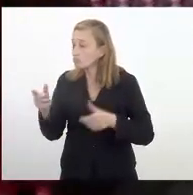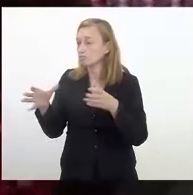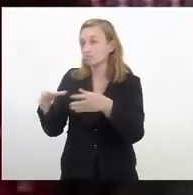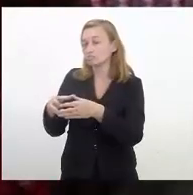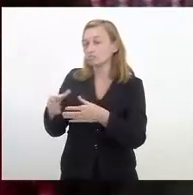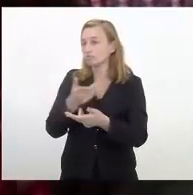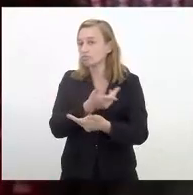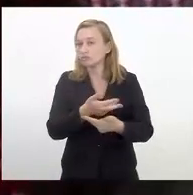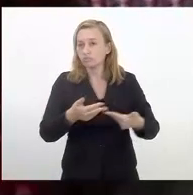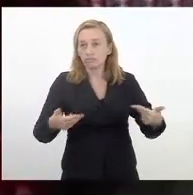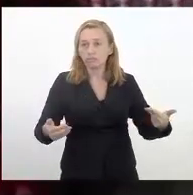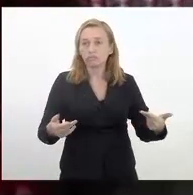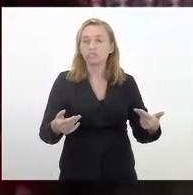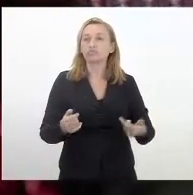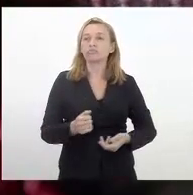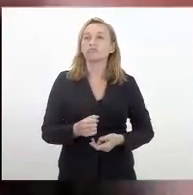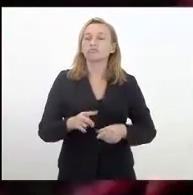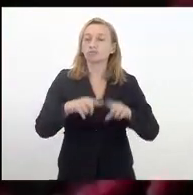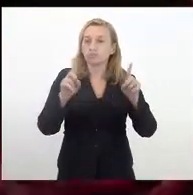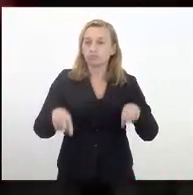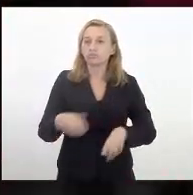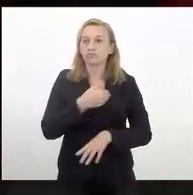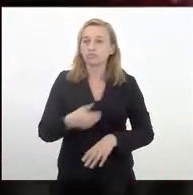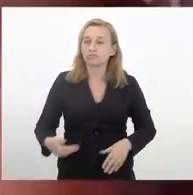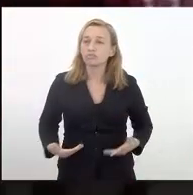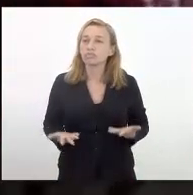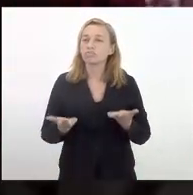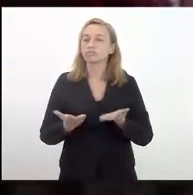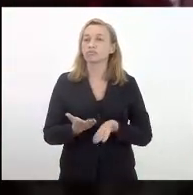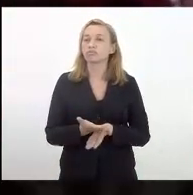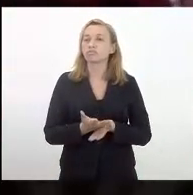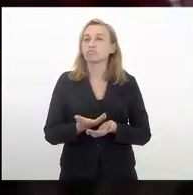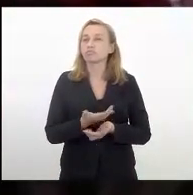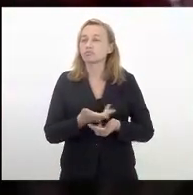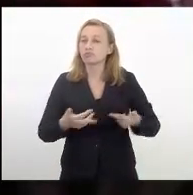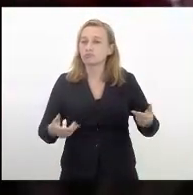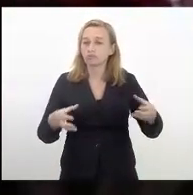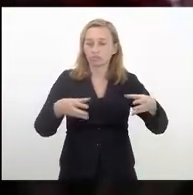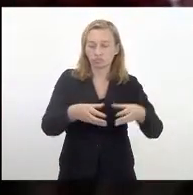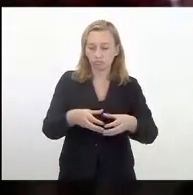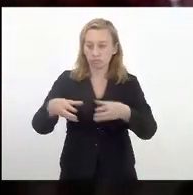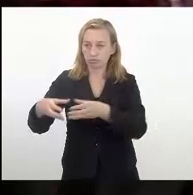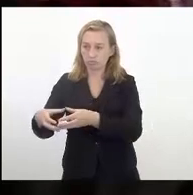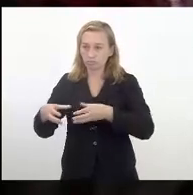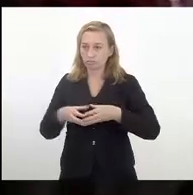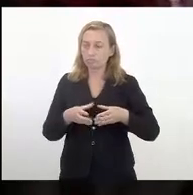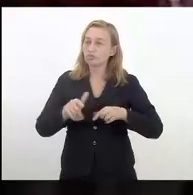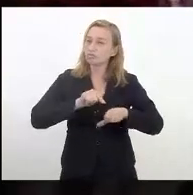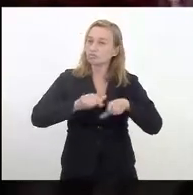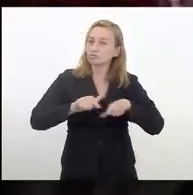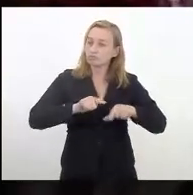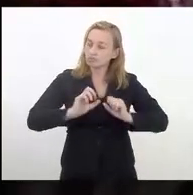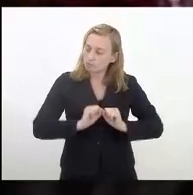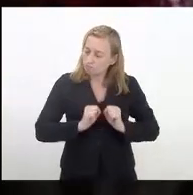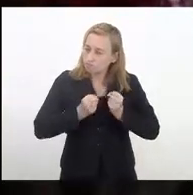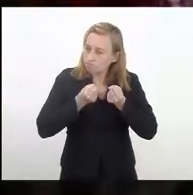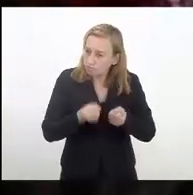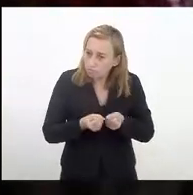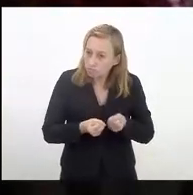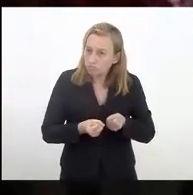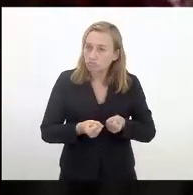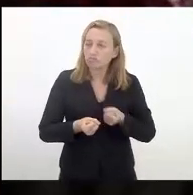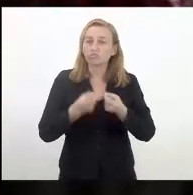outras condições a condição de servidores enfim as comissões que trabalharam incessantemente incansavelmente